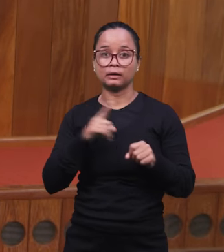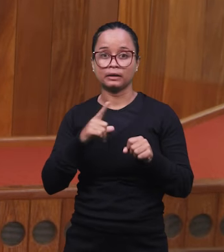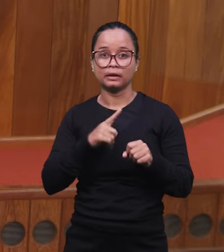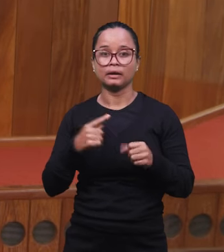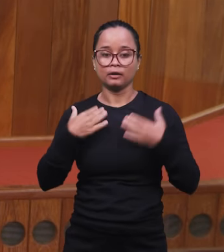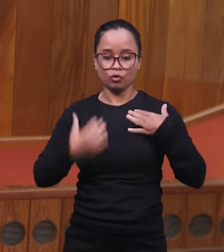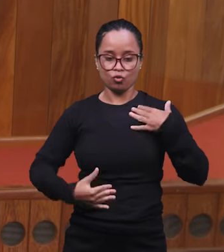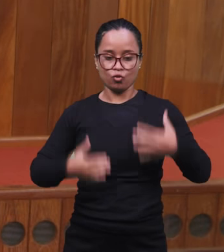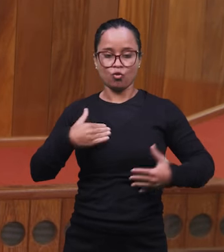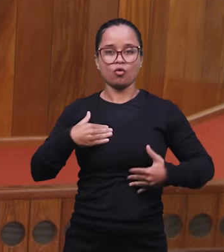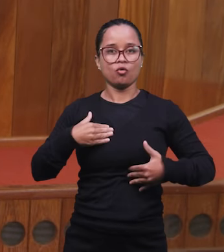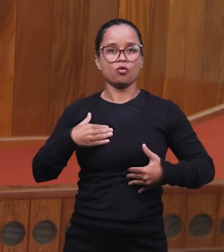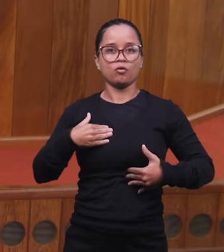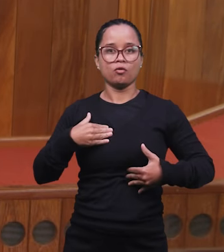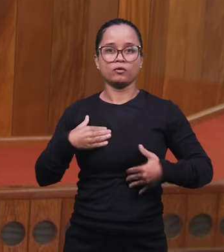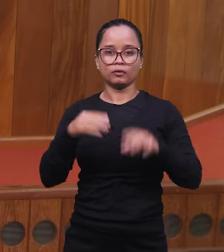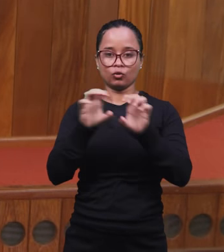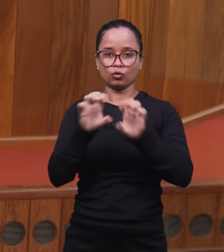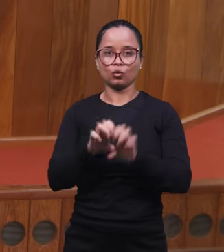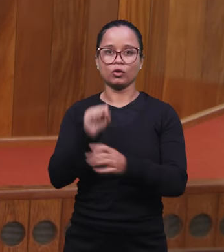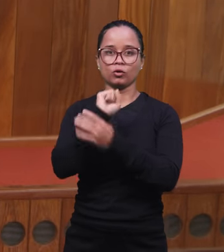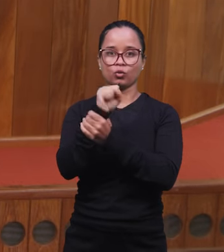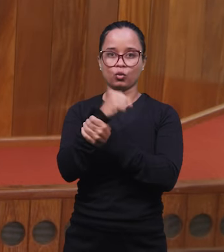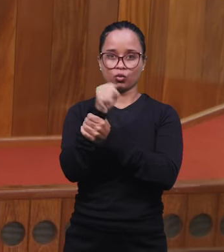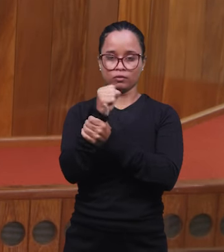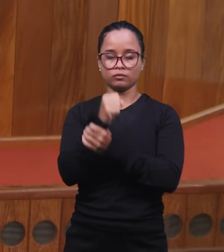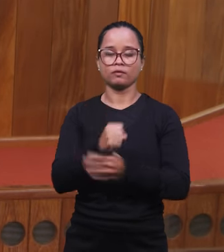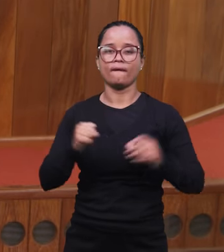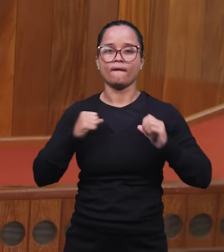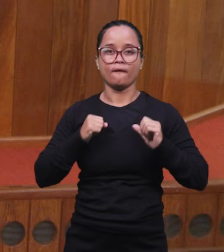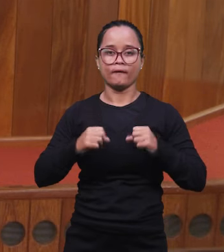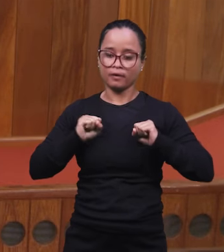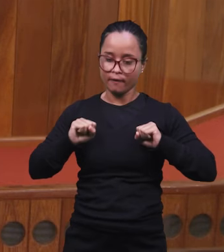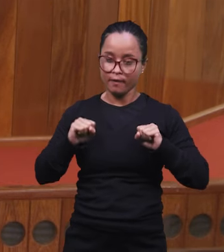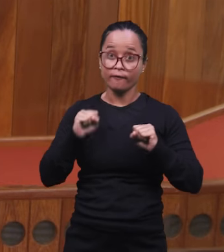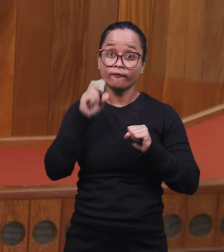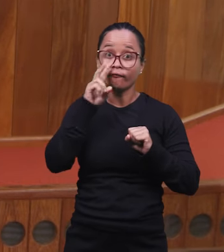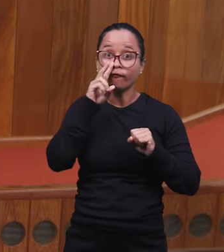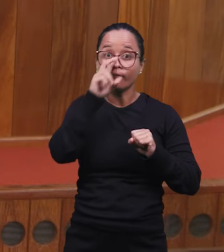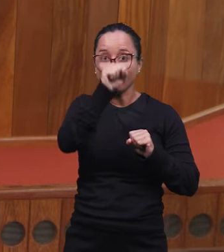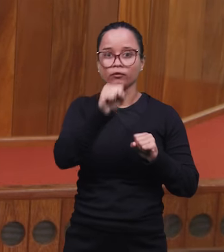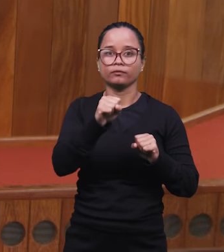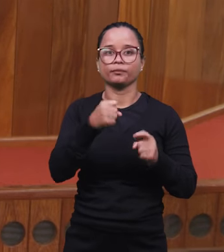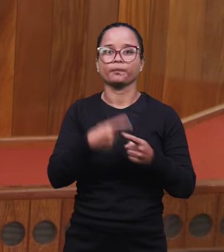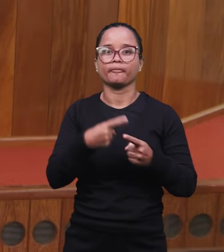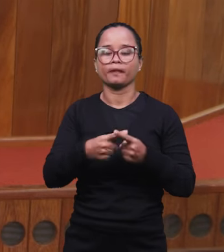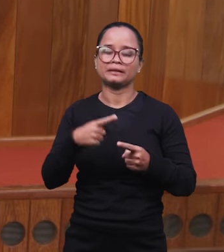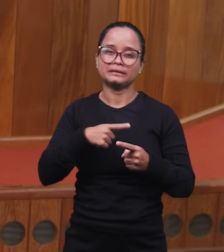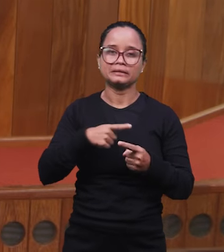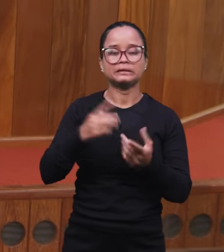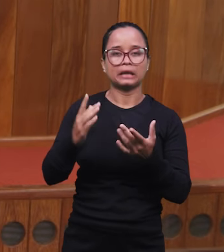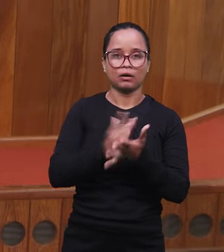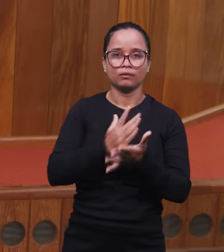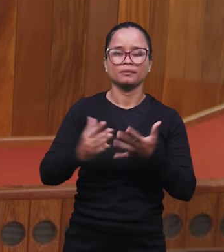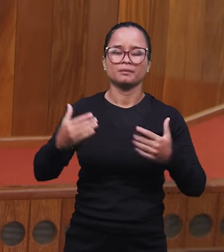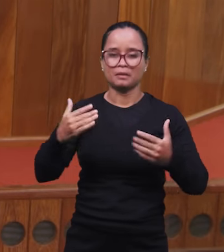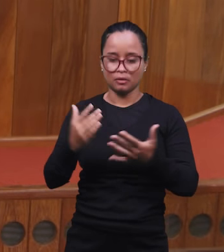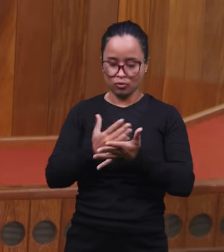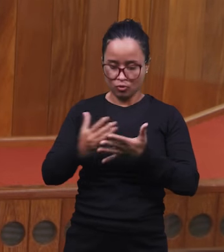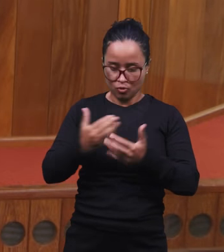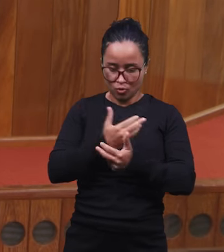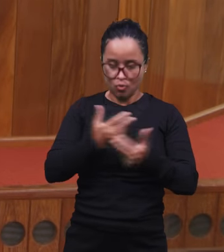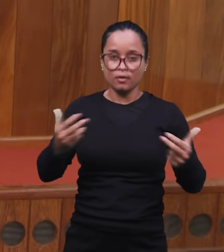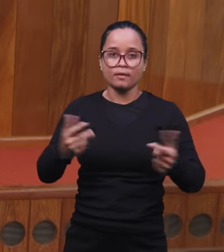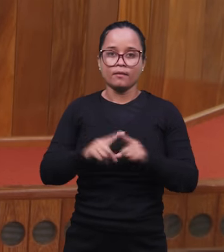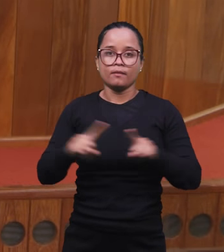saíram daqui com os corpos, a estrutura óssea fortalecida, porque sofria algumas pancadas, mas